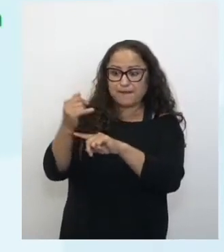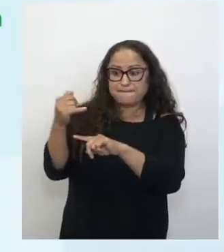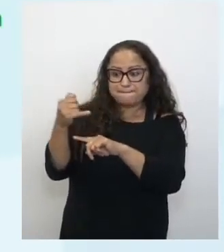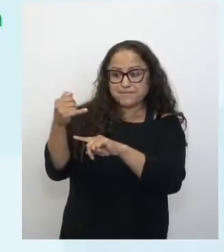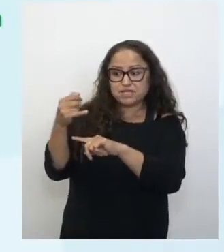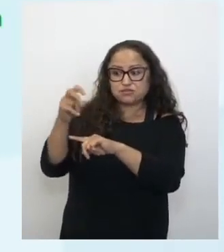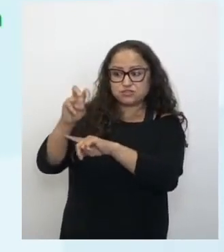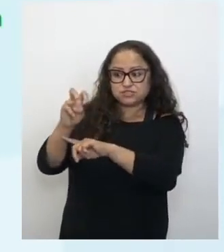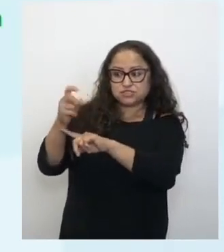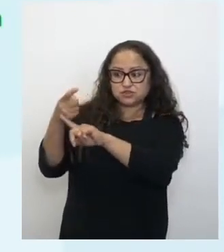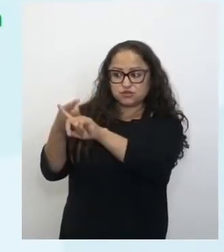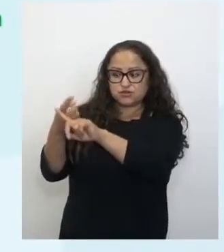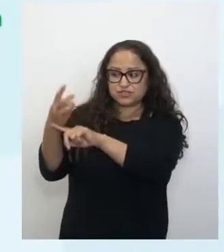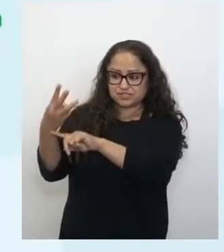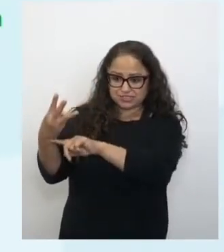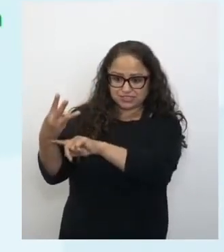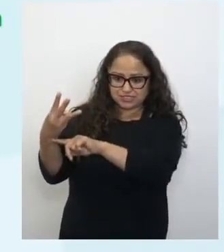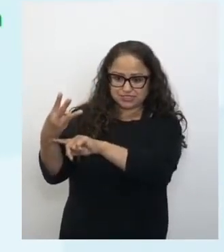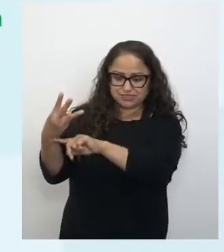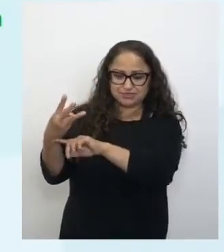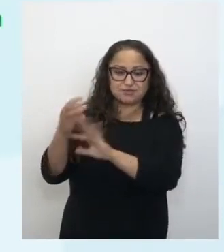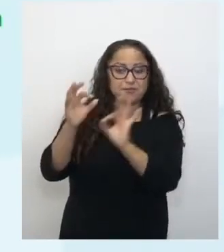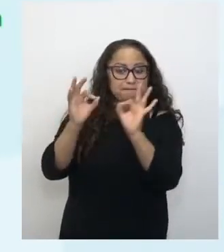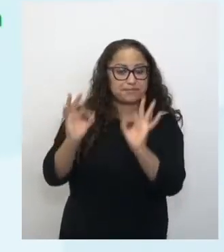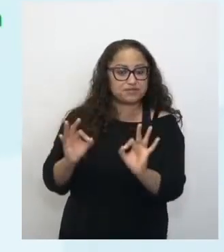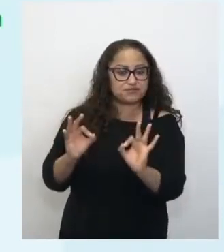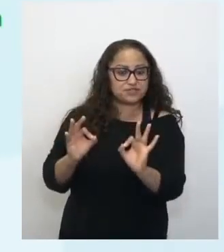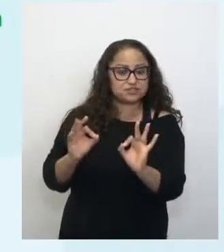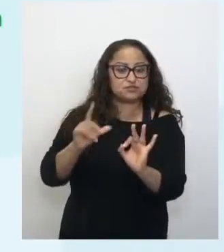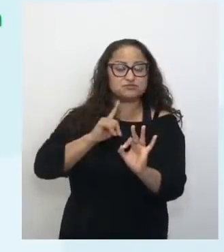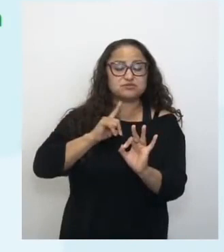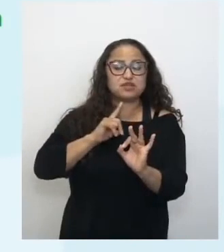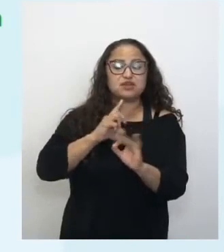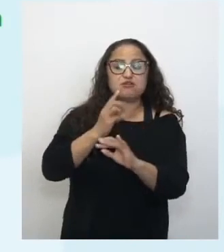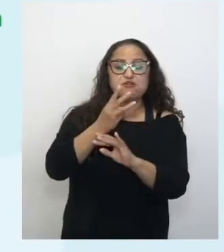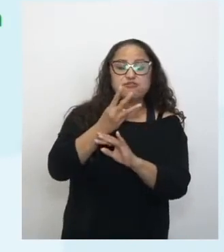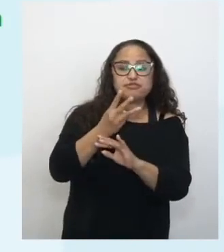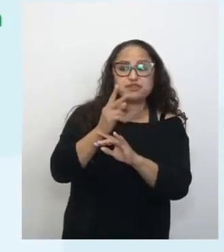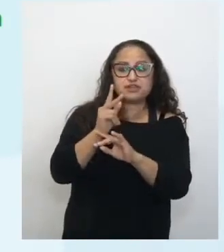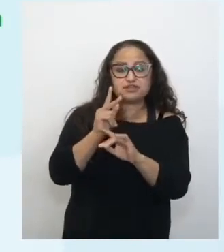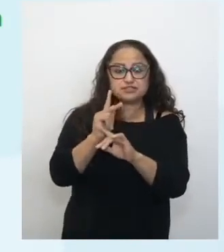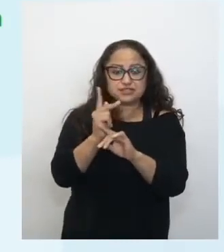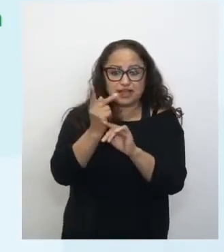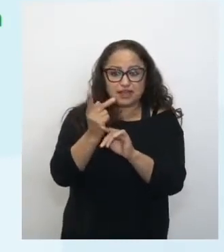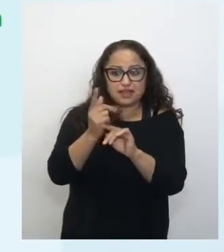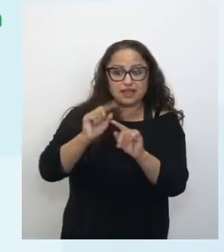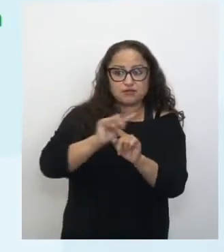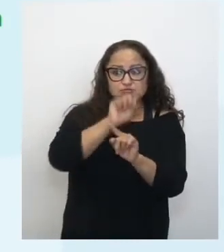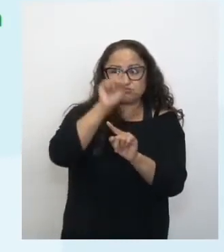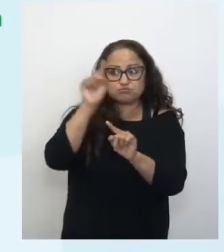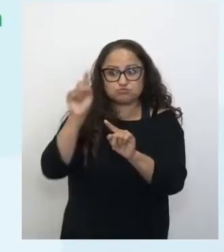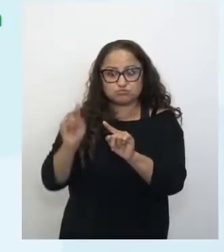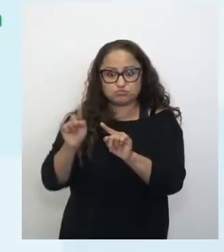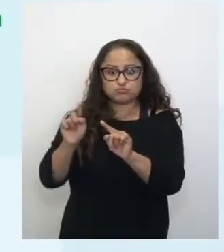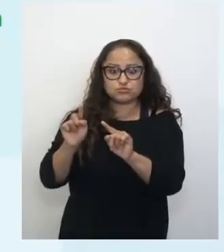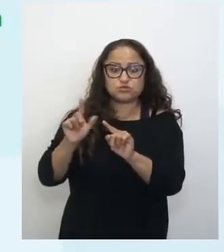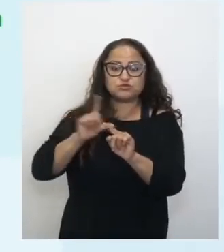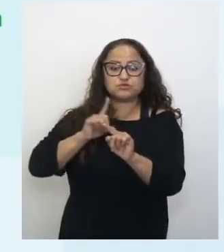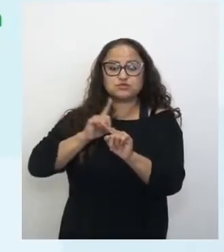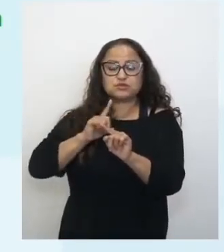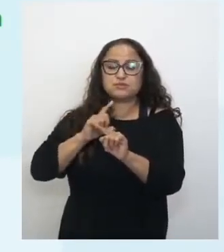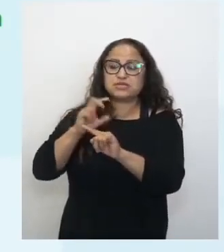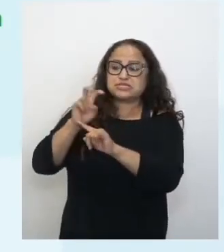5 x 3 perfeito peguei o3h e vou mandar ele para o segundo membro e vou pegar